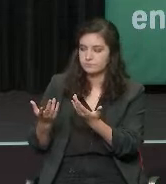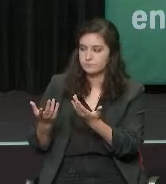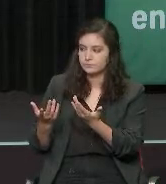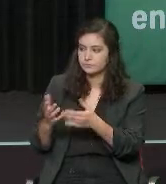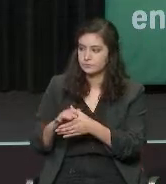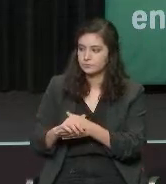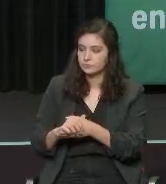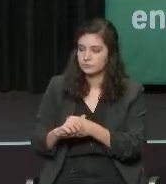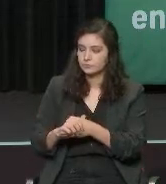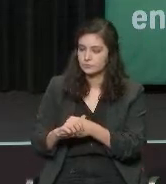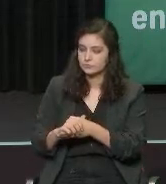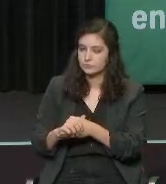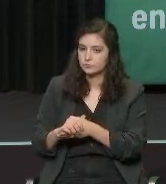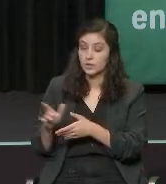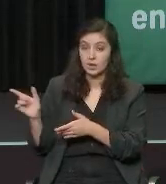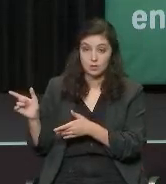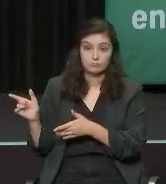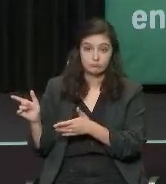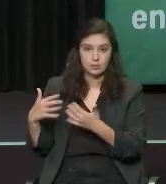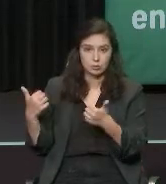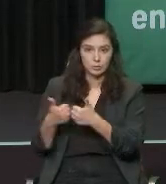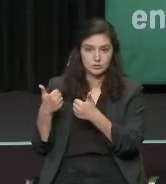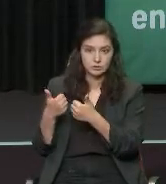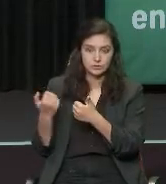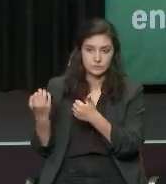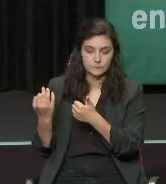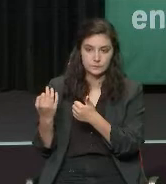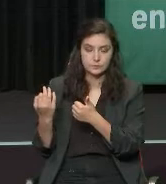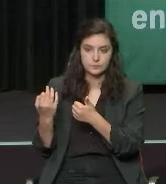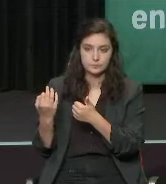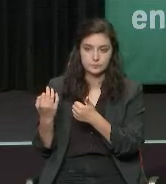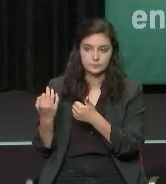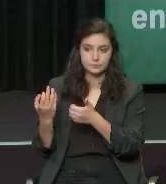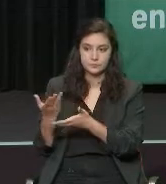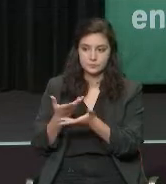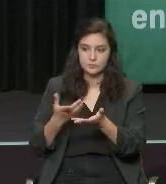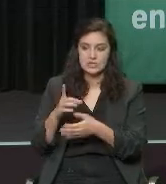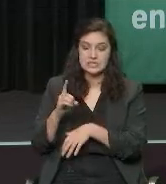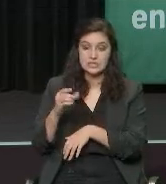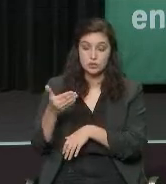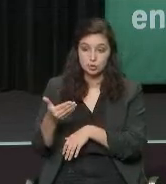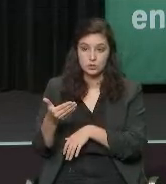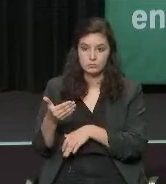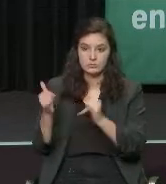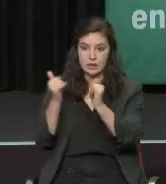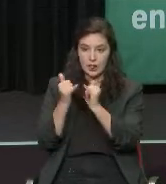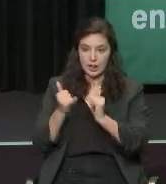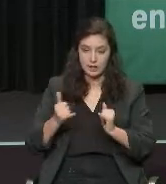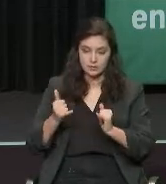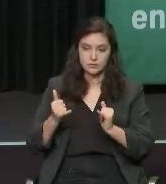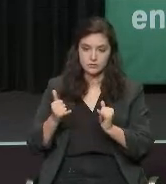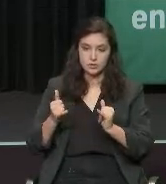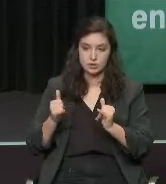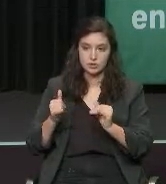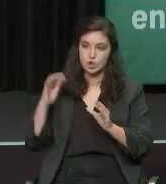anunciado que ganhamos essa competição. Entre vários